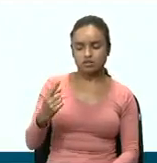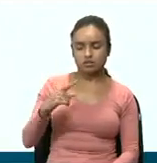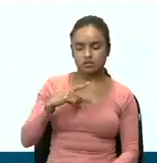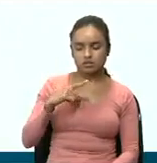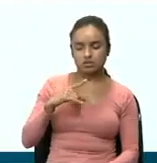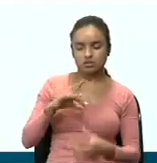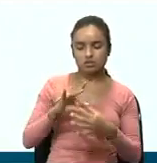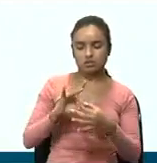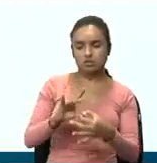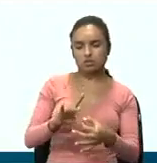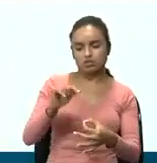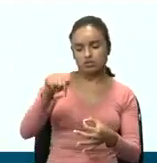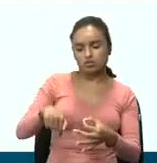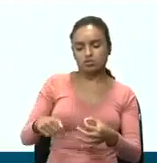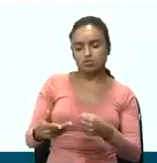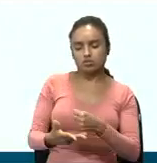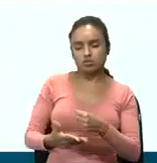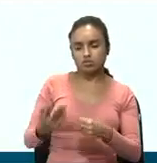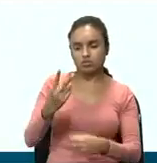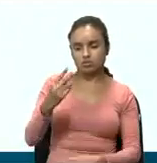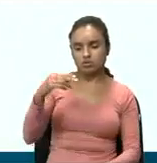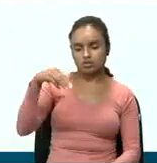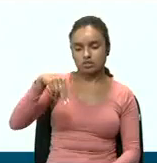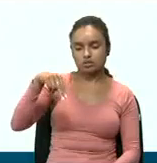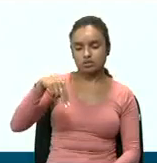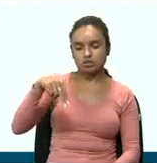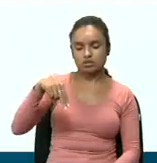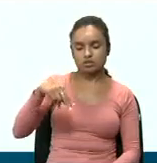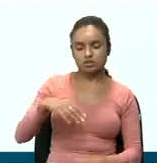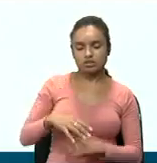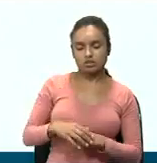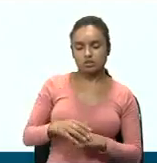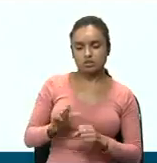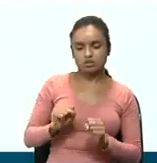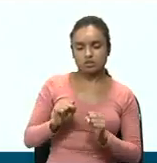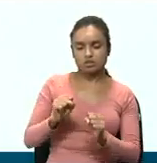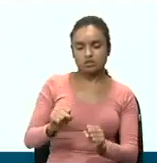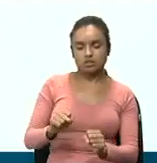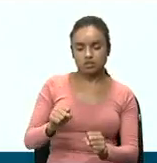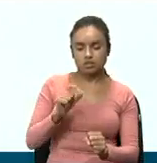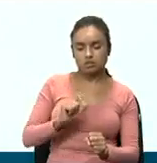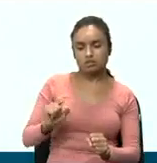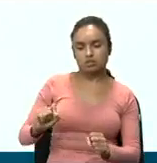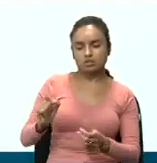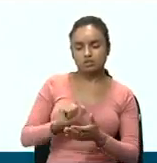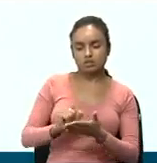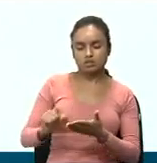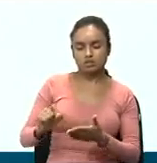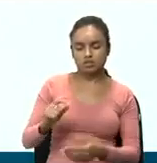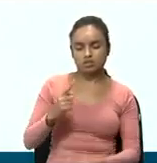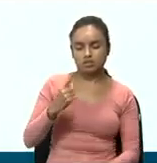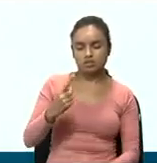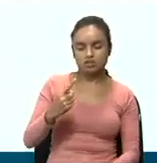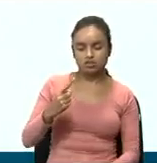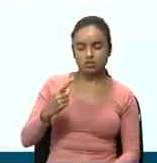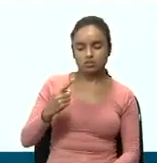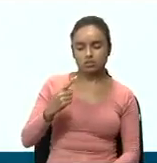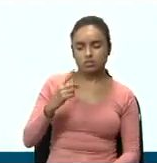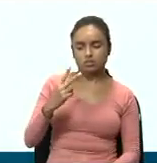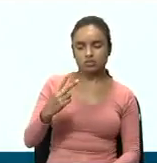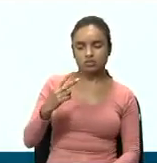ok? Você pode perceber que aqui eu posso escrever, então, esse 1 sobre 2n da seguinte